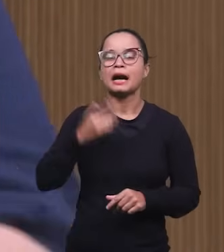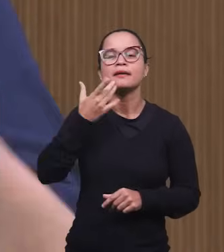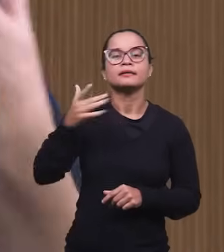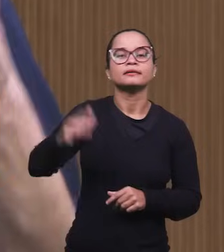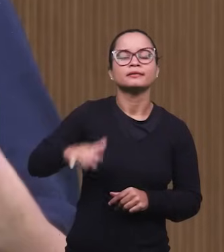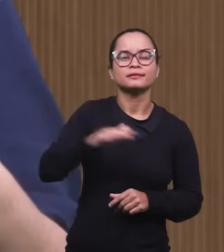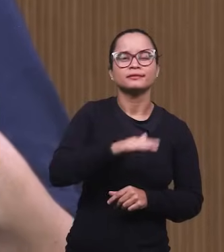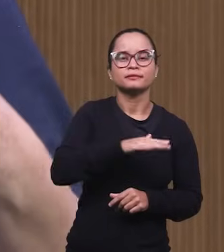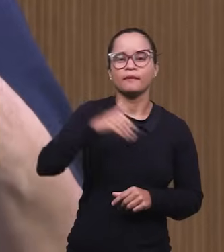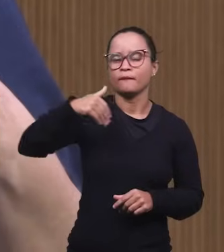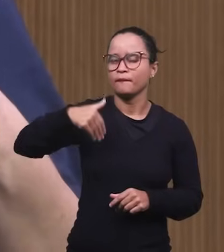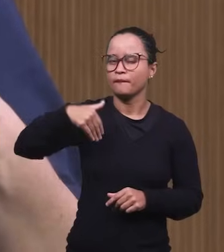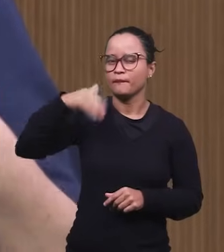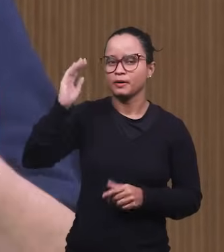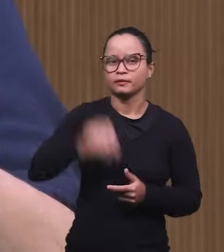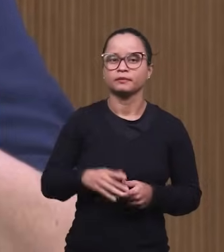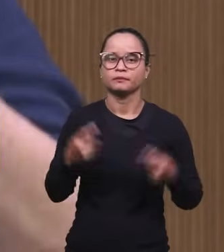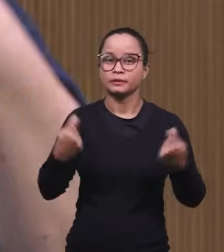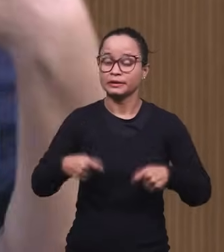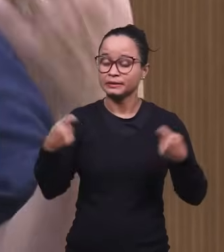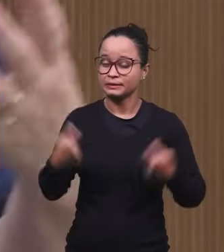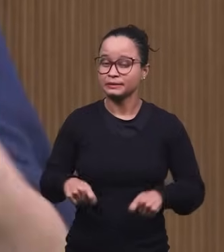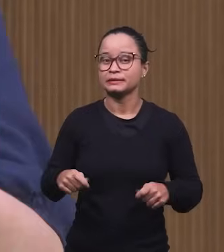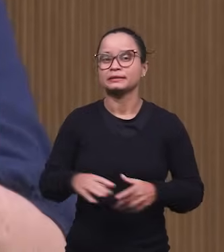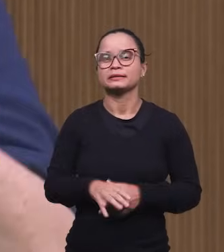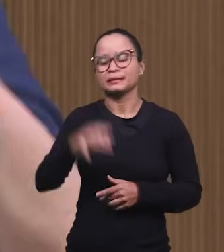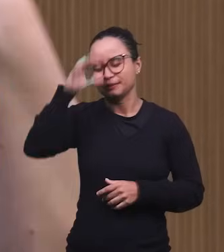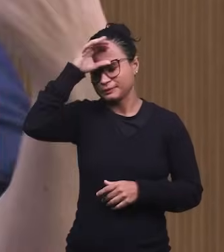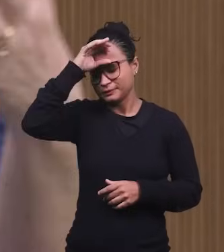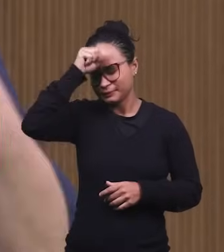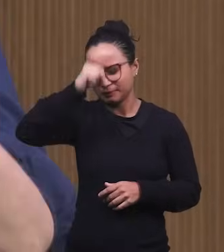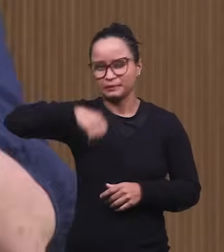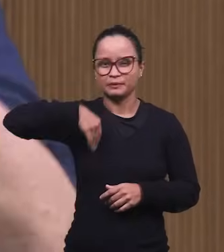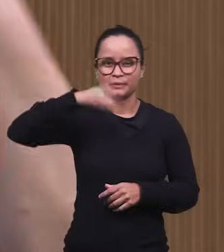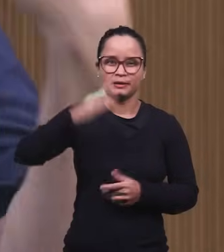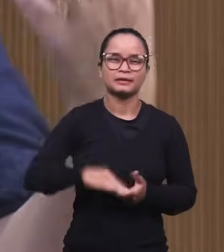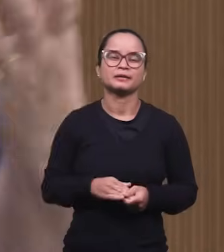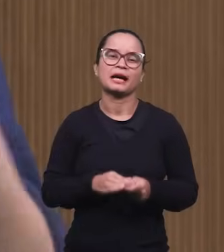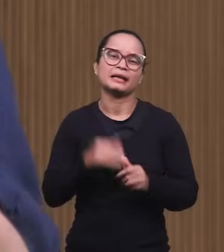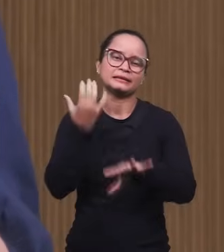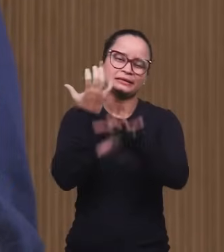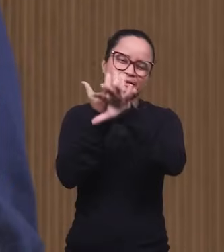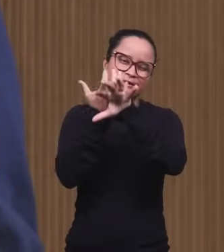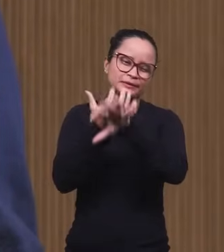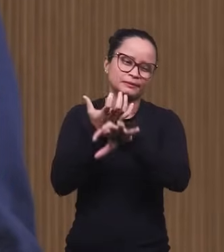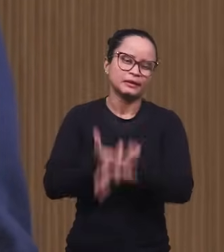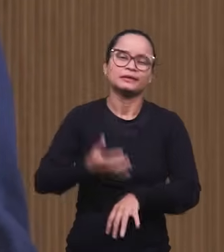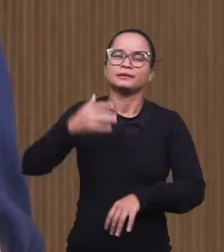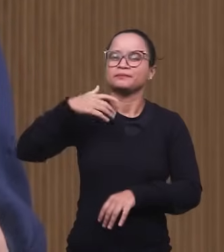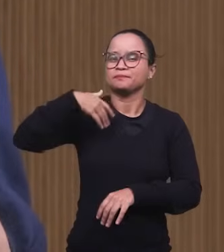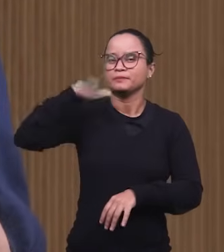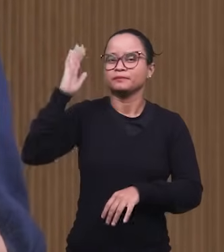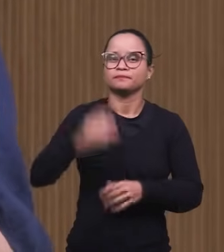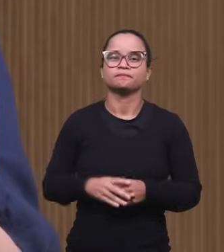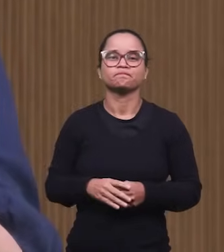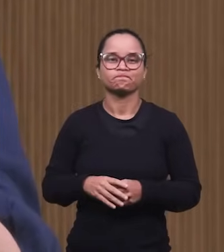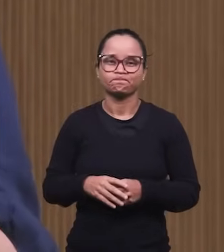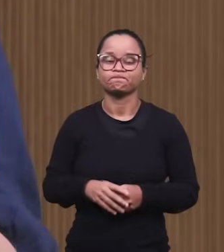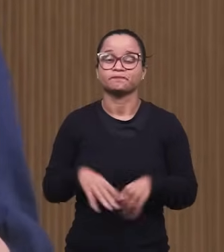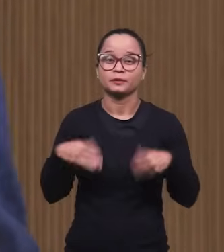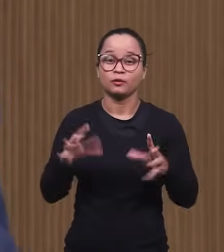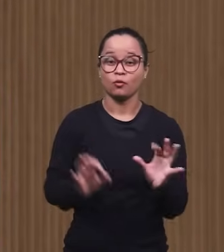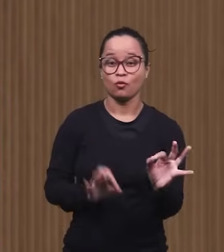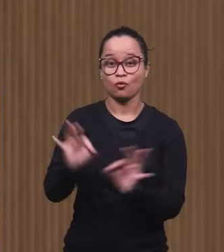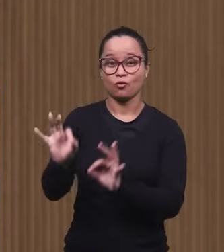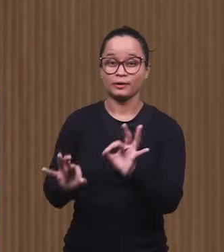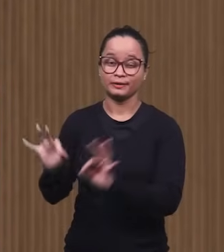cada vez mais, ela tem que estar mais apta, ela tem que aprender mais, é mais matéria. Então, realmente, de se